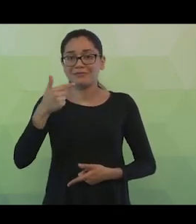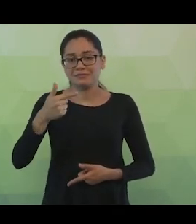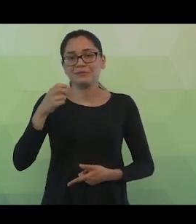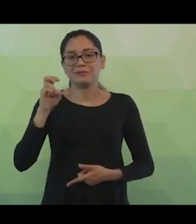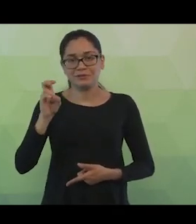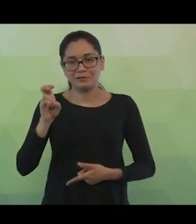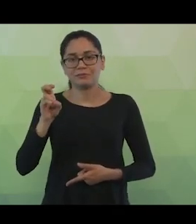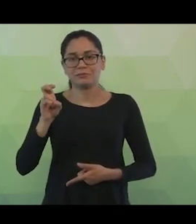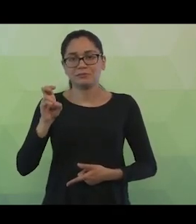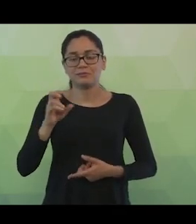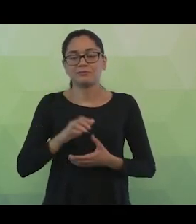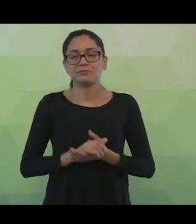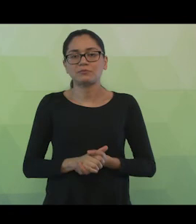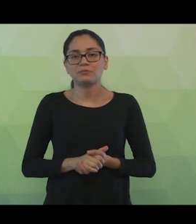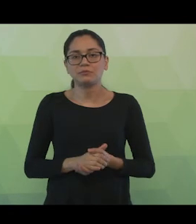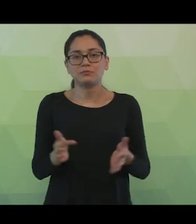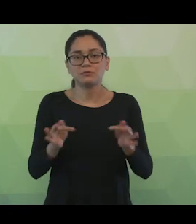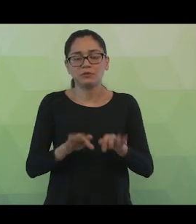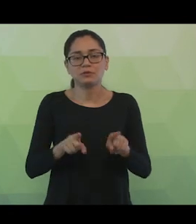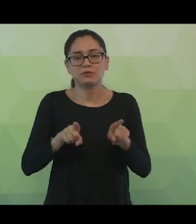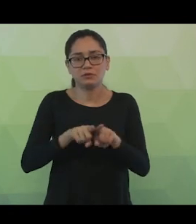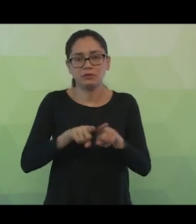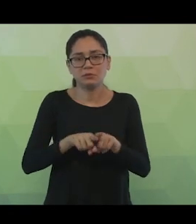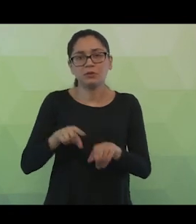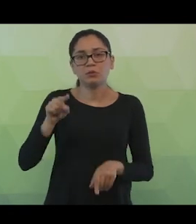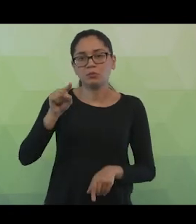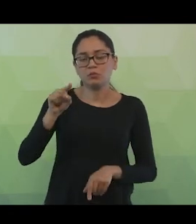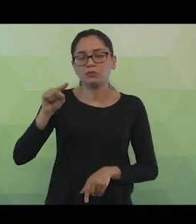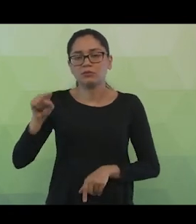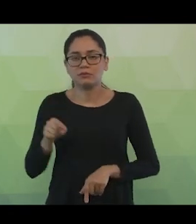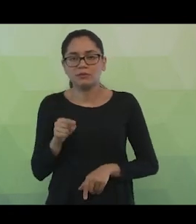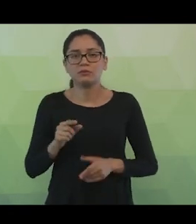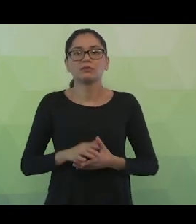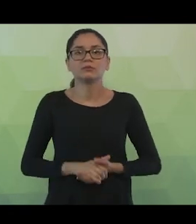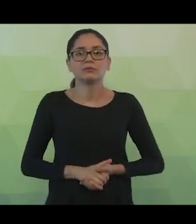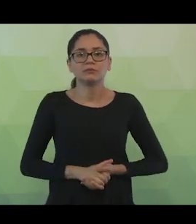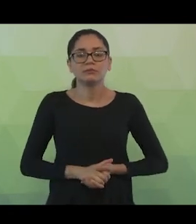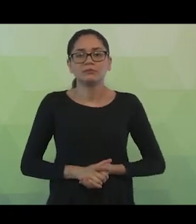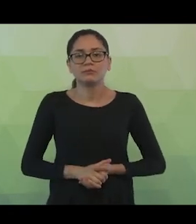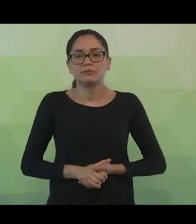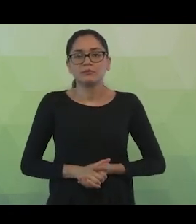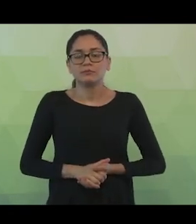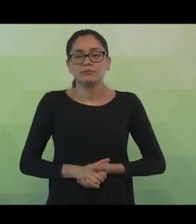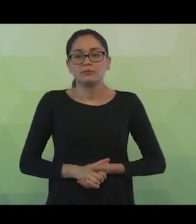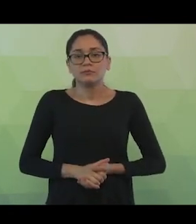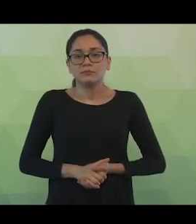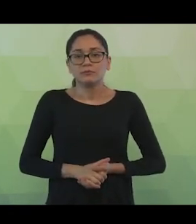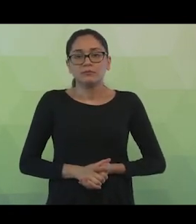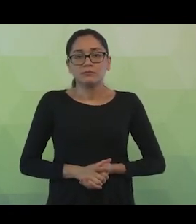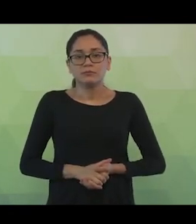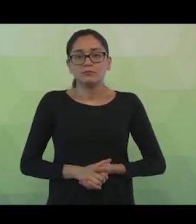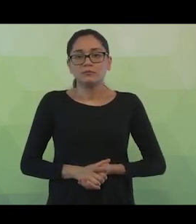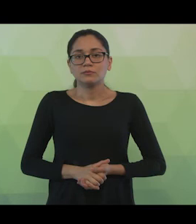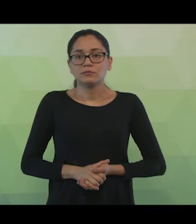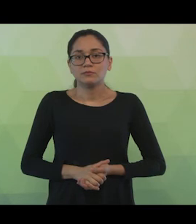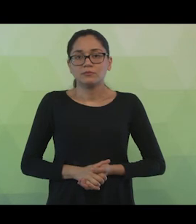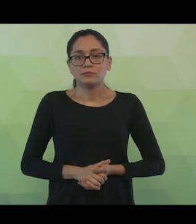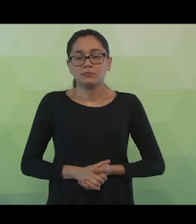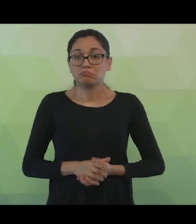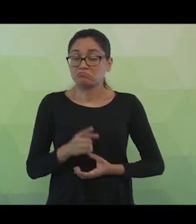E finalizo também com um ponto e vírgula. Podemos notar que aqui eu estou trabalhando